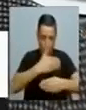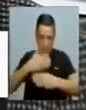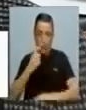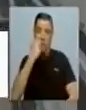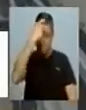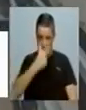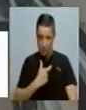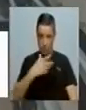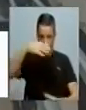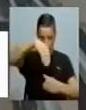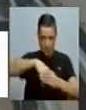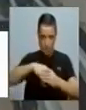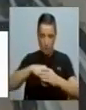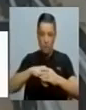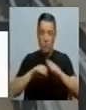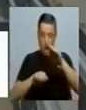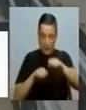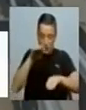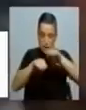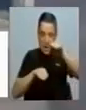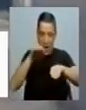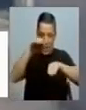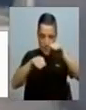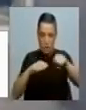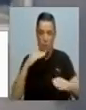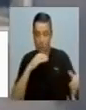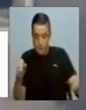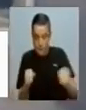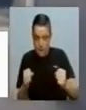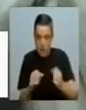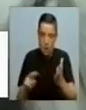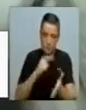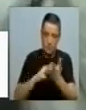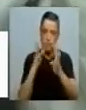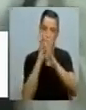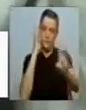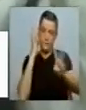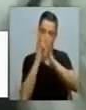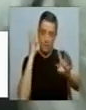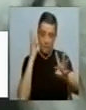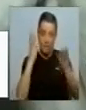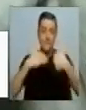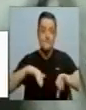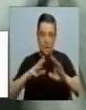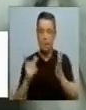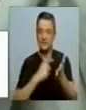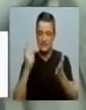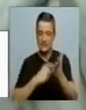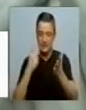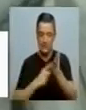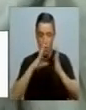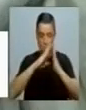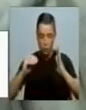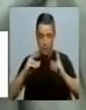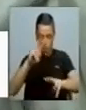dentro da prisão. Subir umas escadas, o terem mais frio, o terem que esperar numa fila. Maiores necessidades no modelo